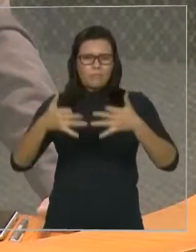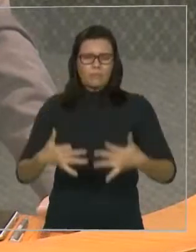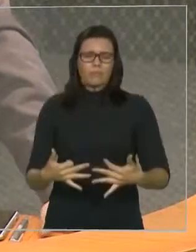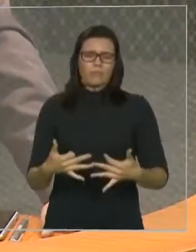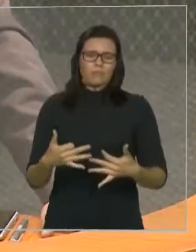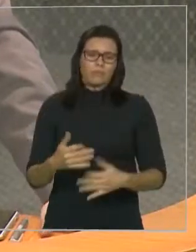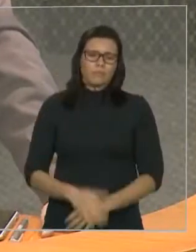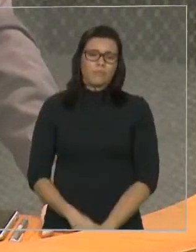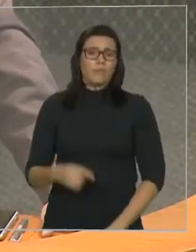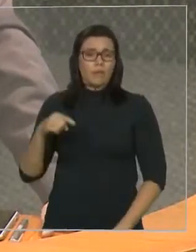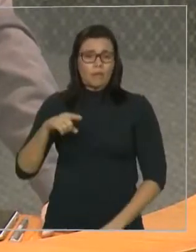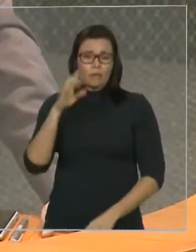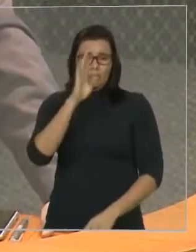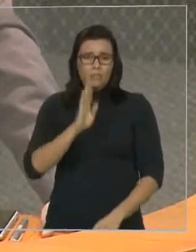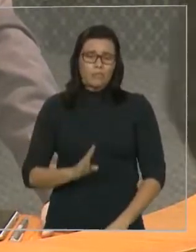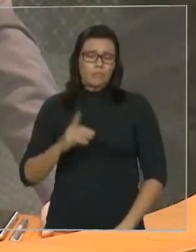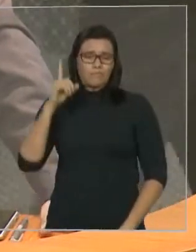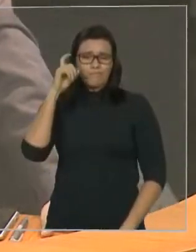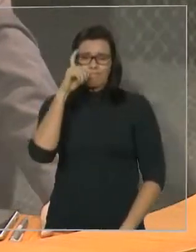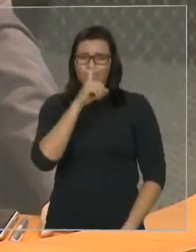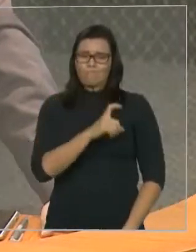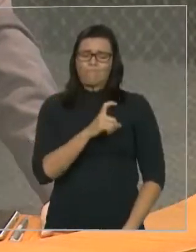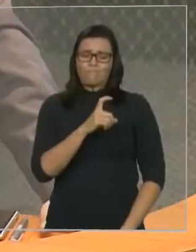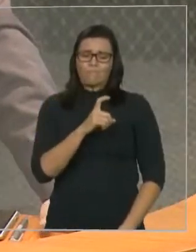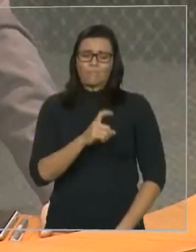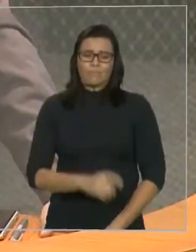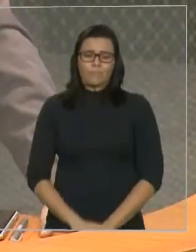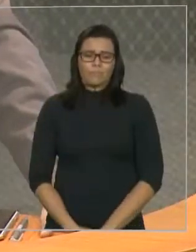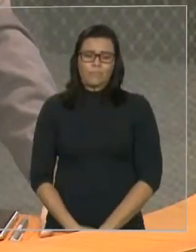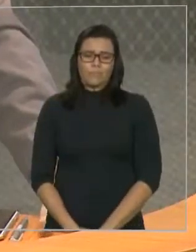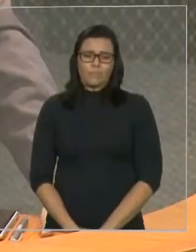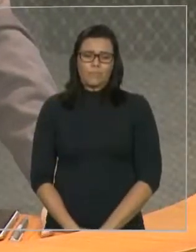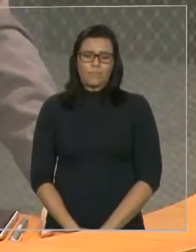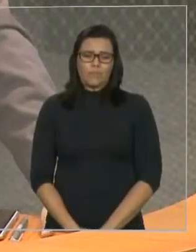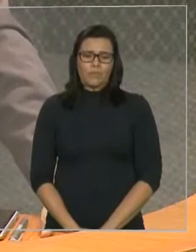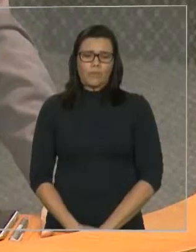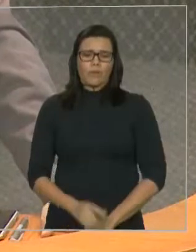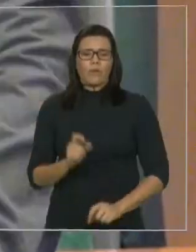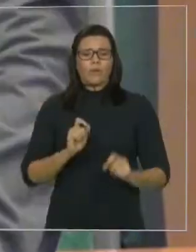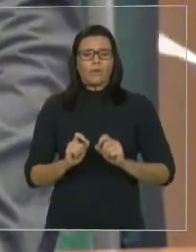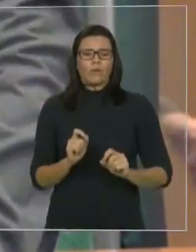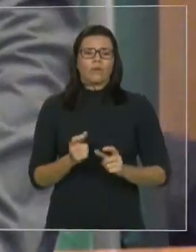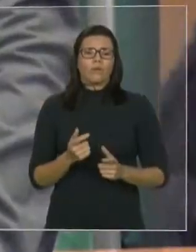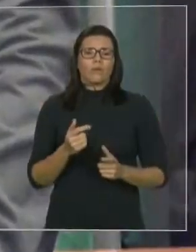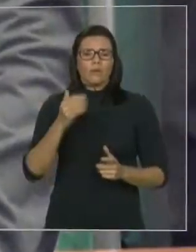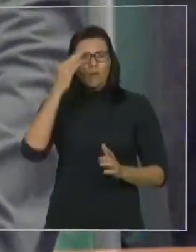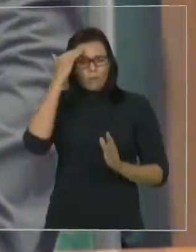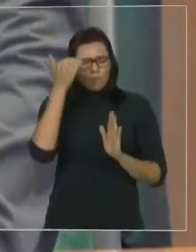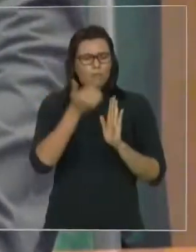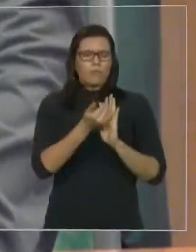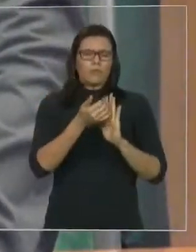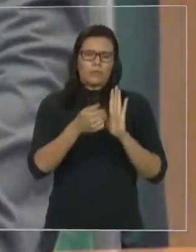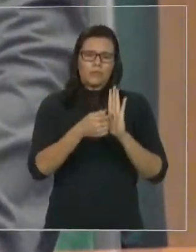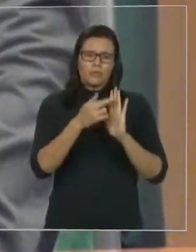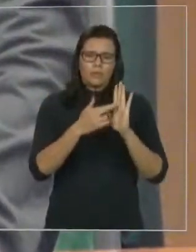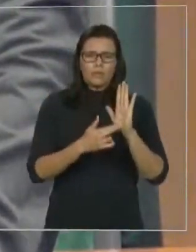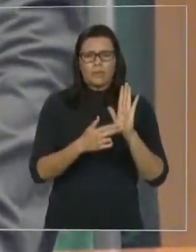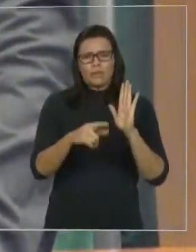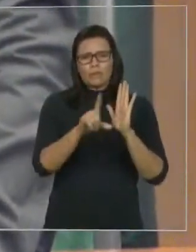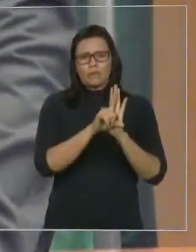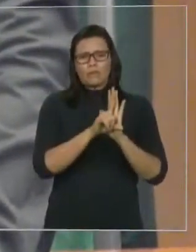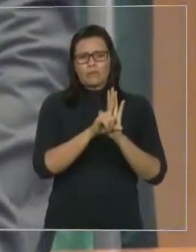sido difícil tirar essa lei do papel e colocá-la na prática, porque há